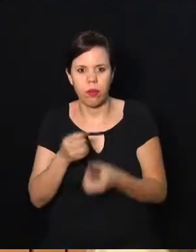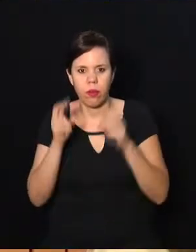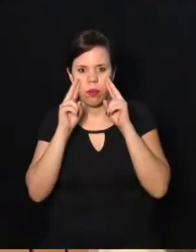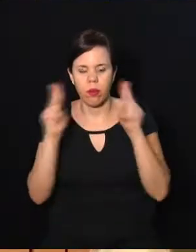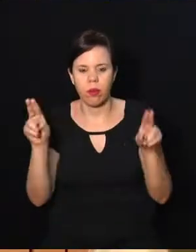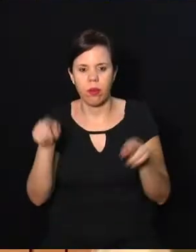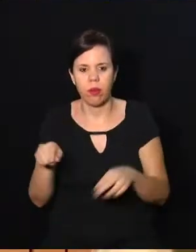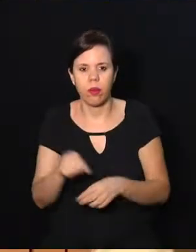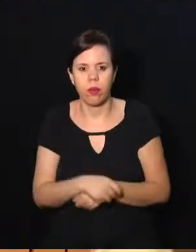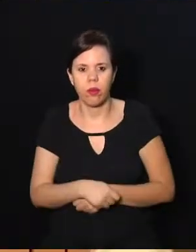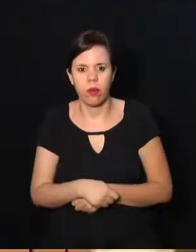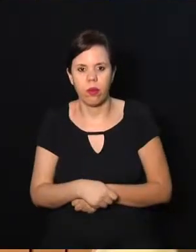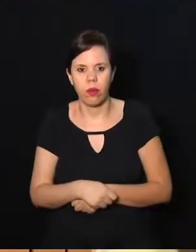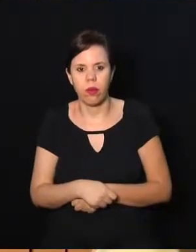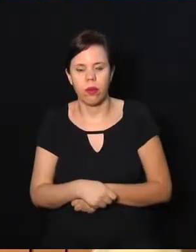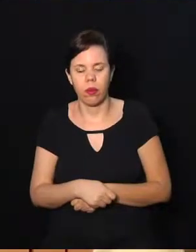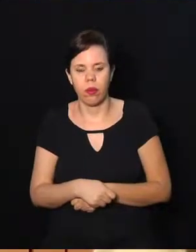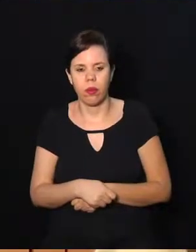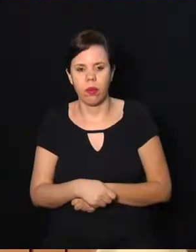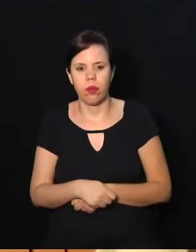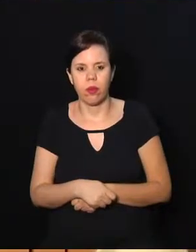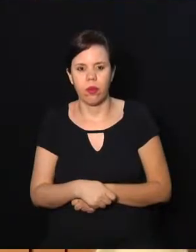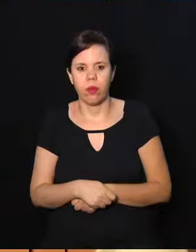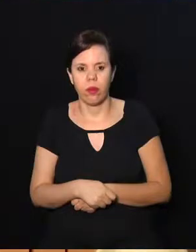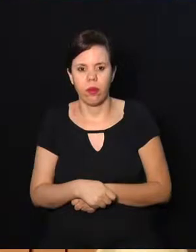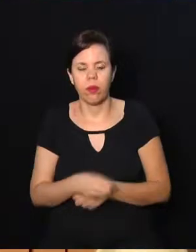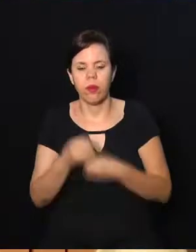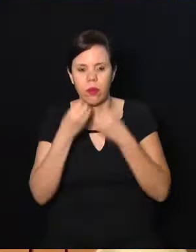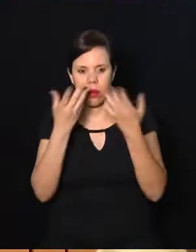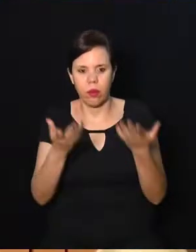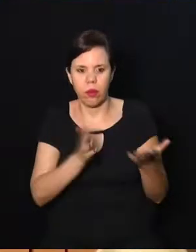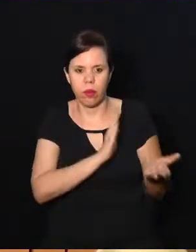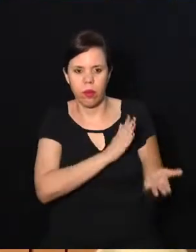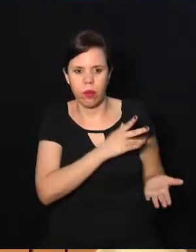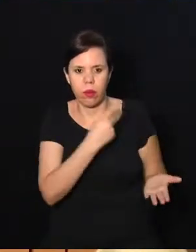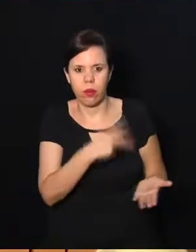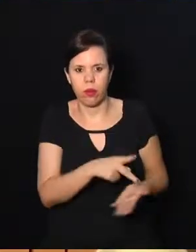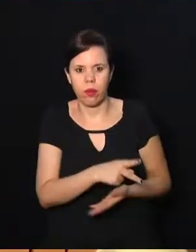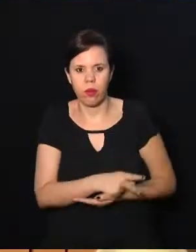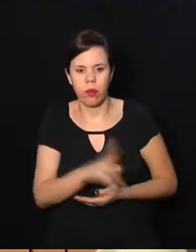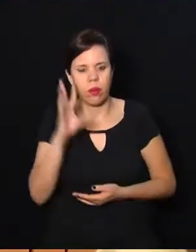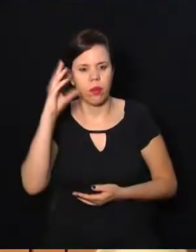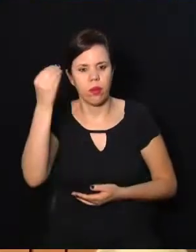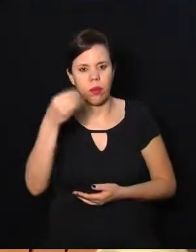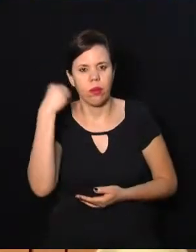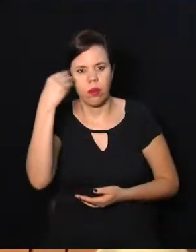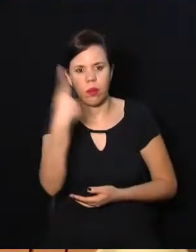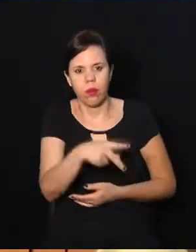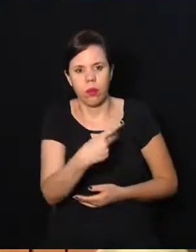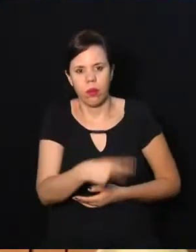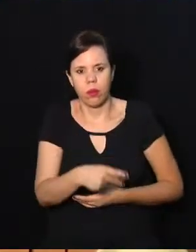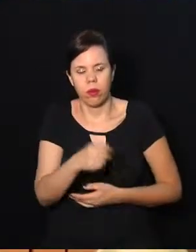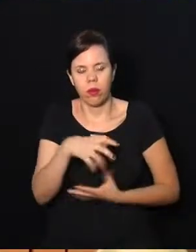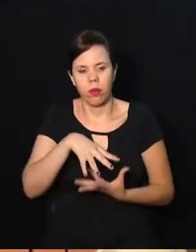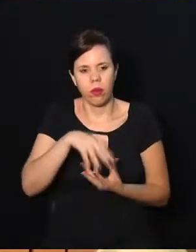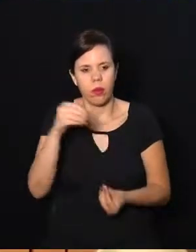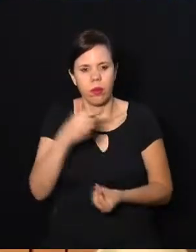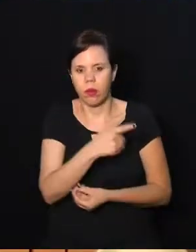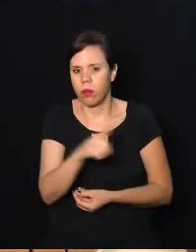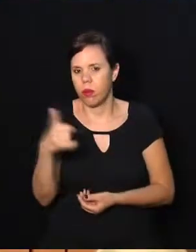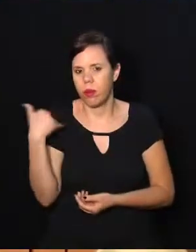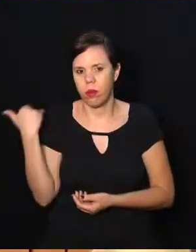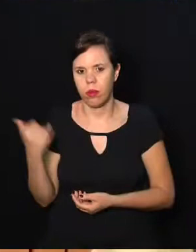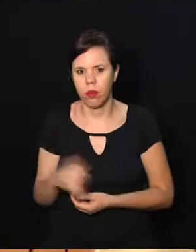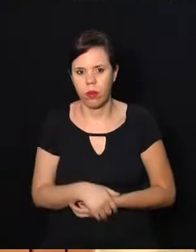testemunho disso. Então, nós vemos que ele fala com o coração e com conhecimento. A nossa alma não tem